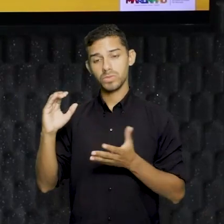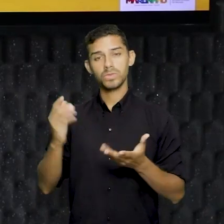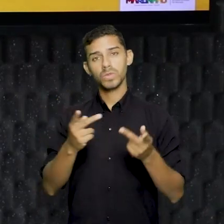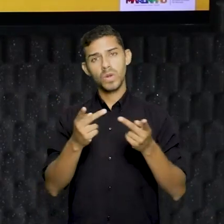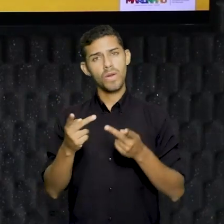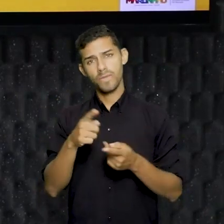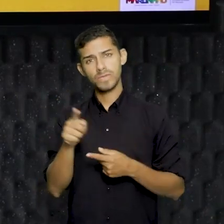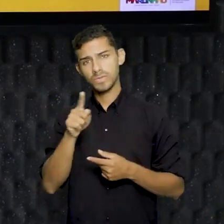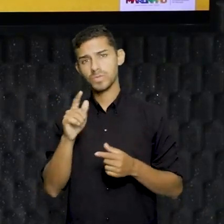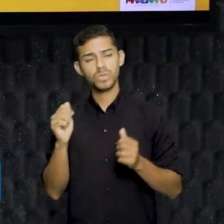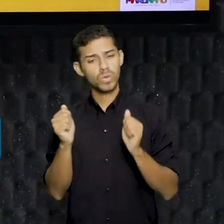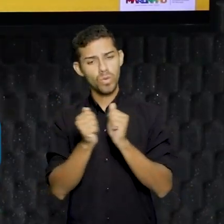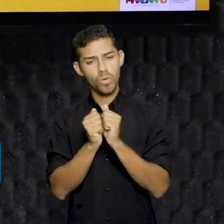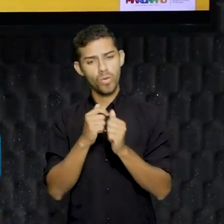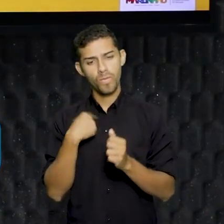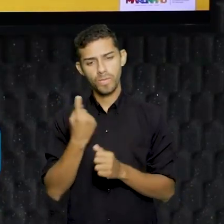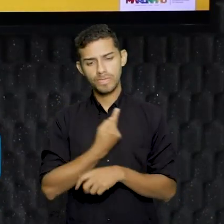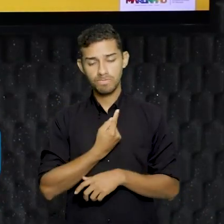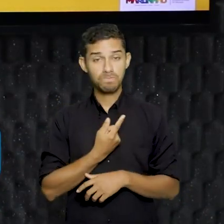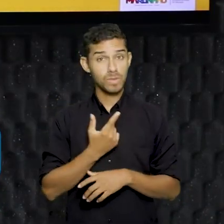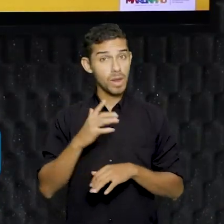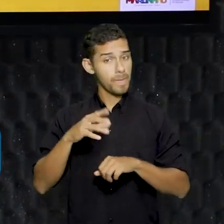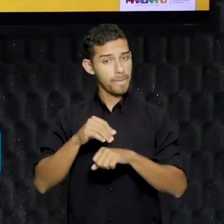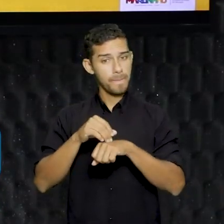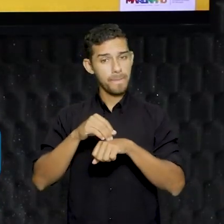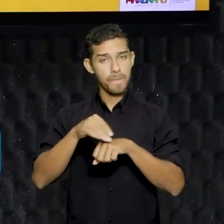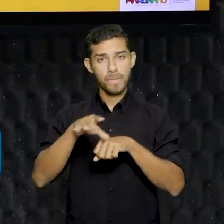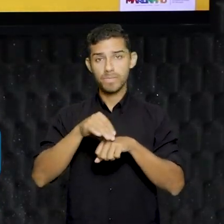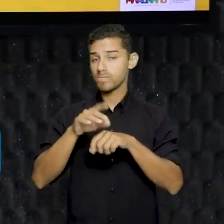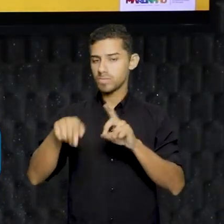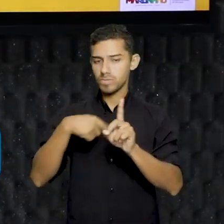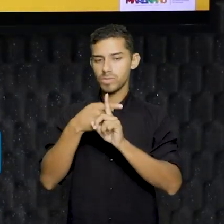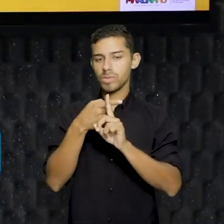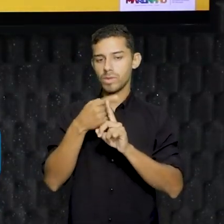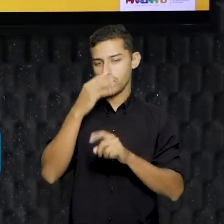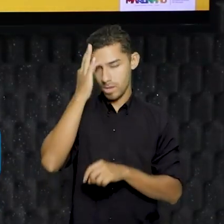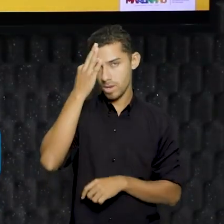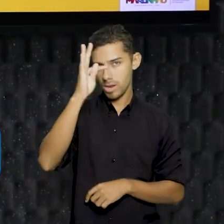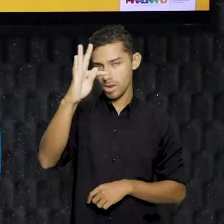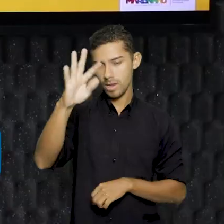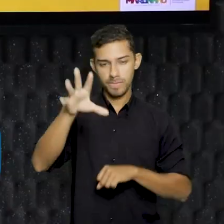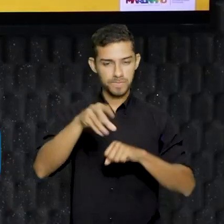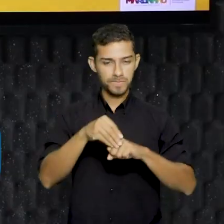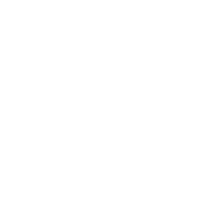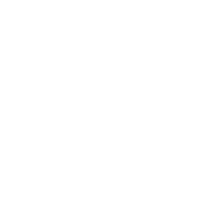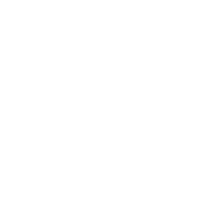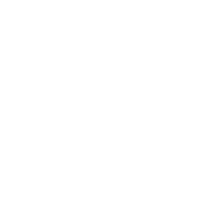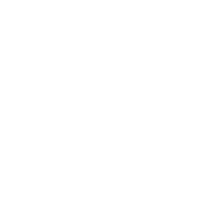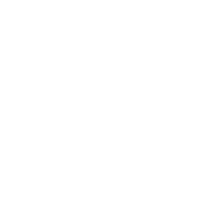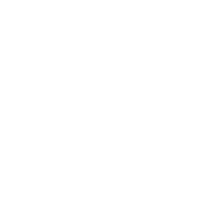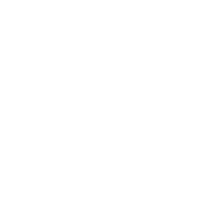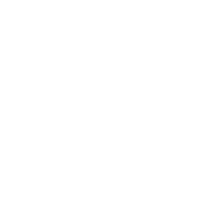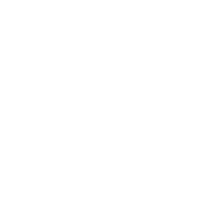eu Convido você a ficar conosco para mais dicas sobre teoria do conhecimento vem com a gente